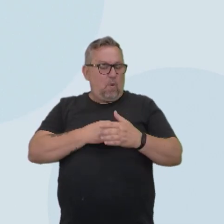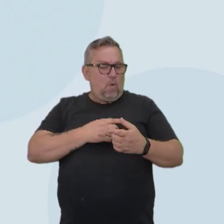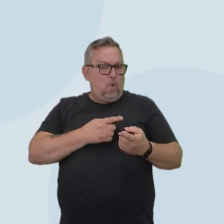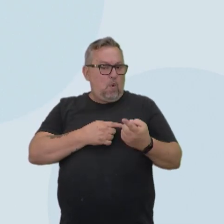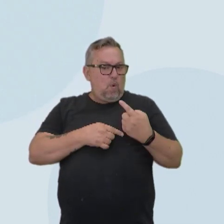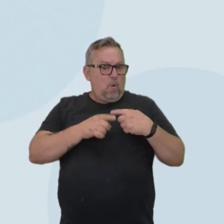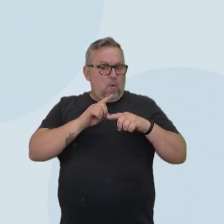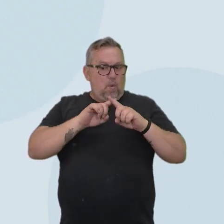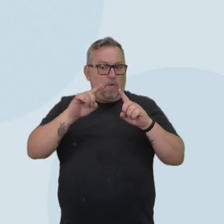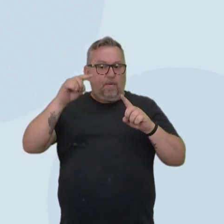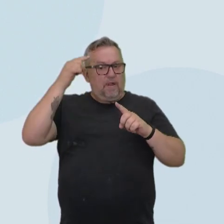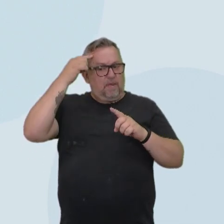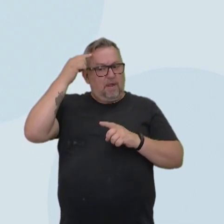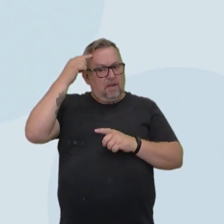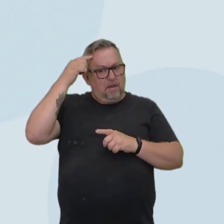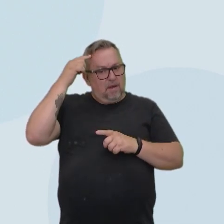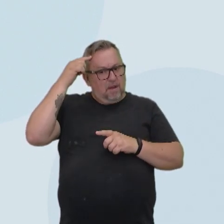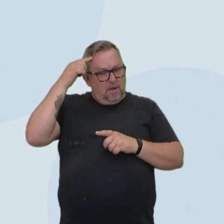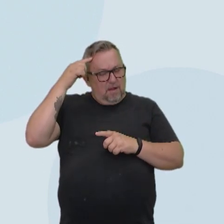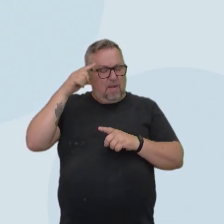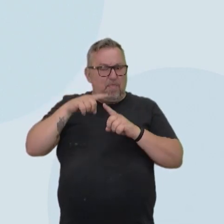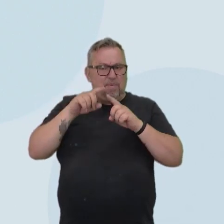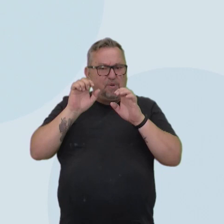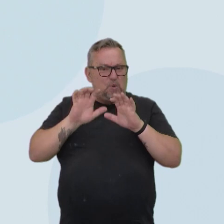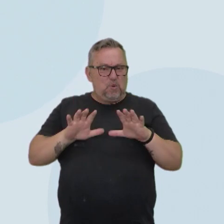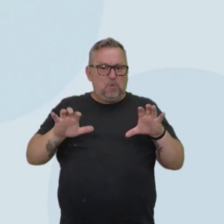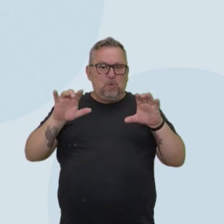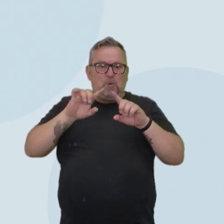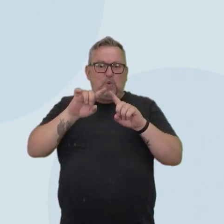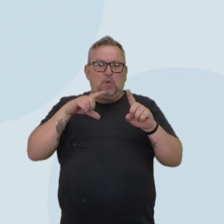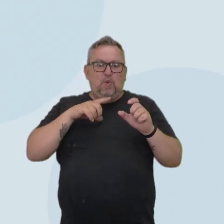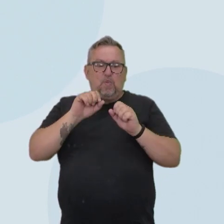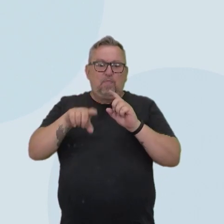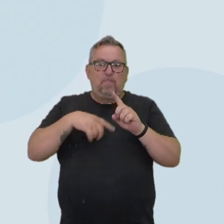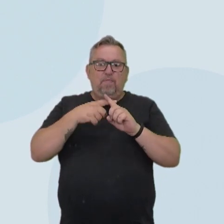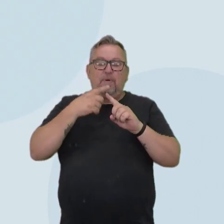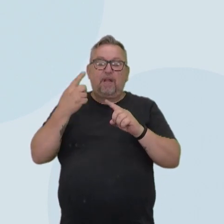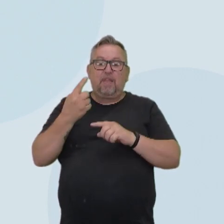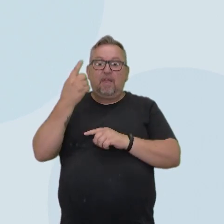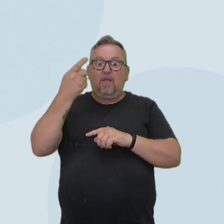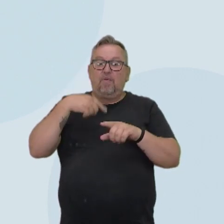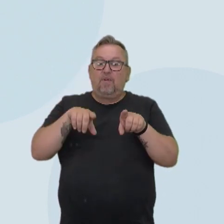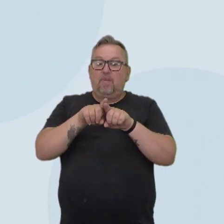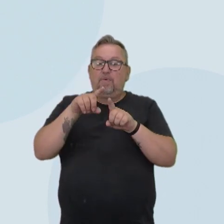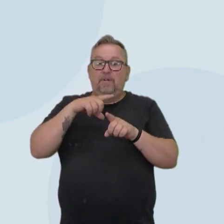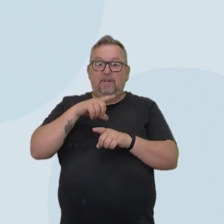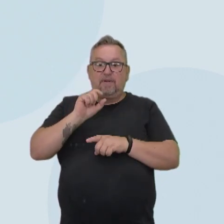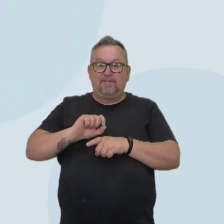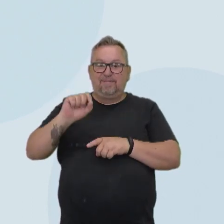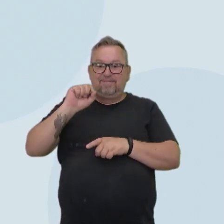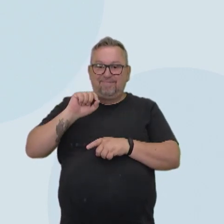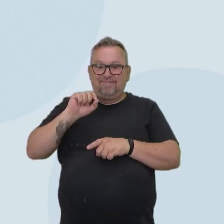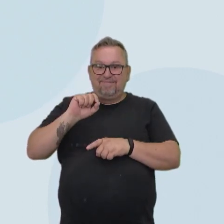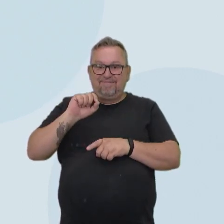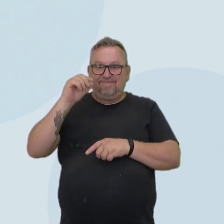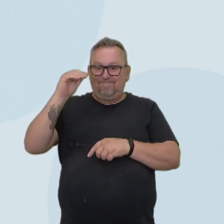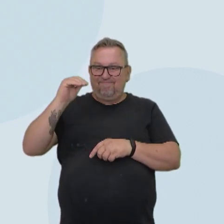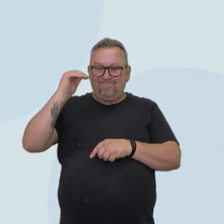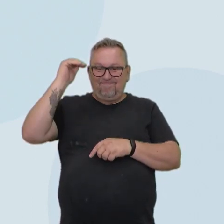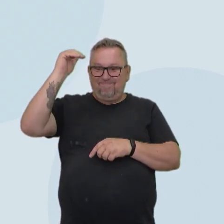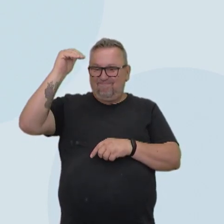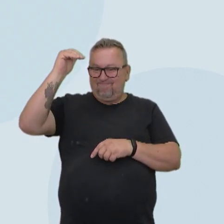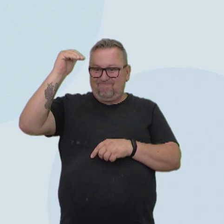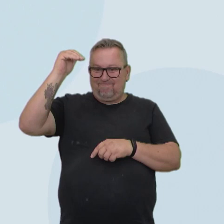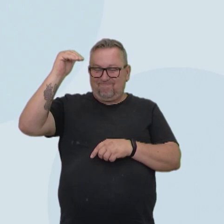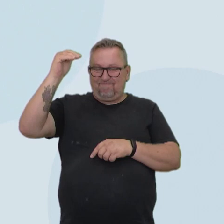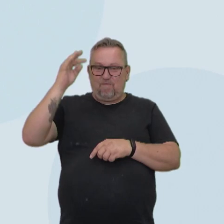nessa ideia de progresso bem abstrata, estava assim no topo mais alto. Então, mano, a gente está assim no hype, na crista da